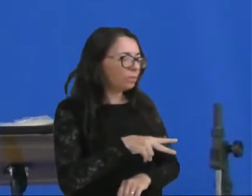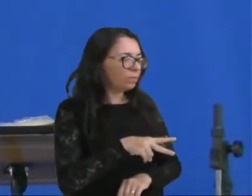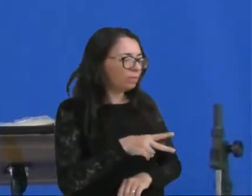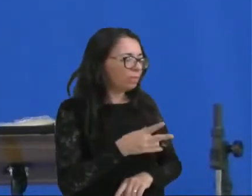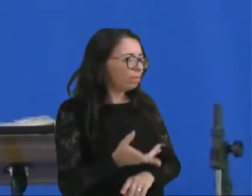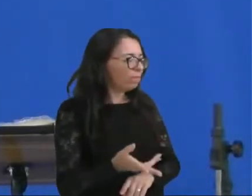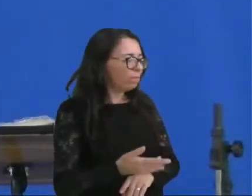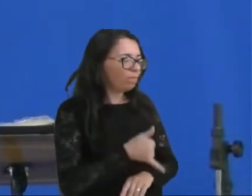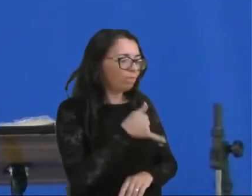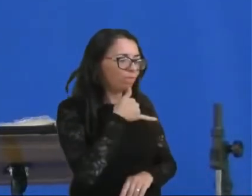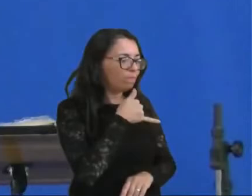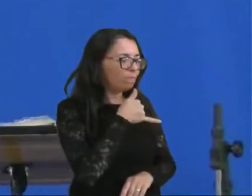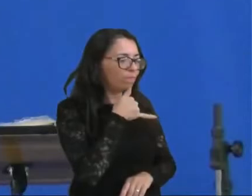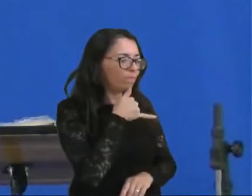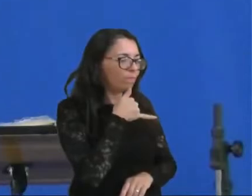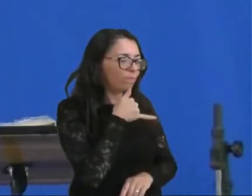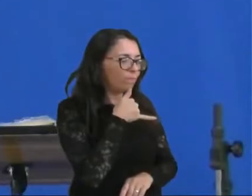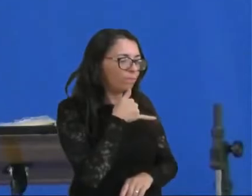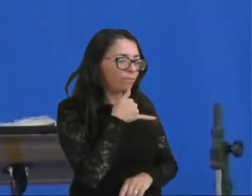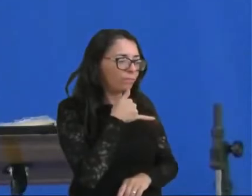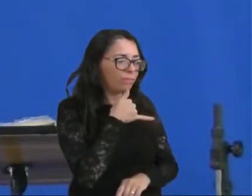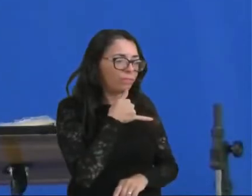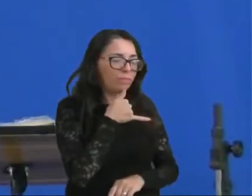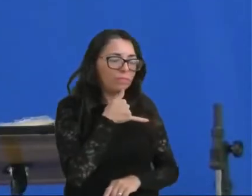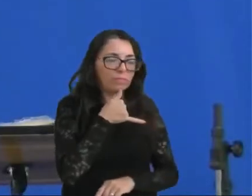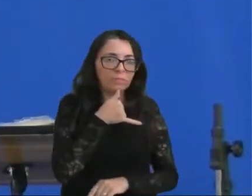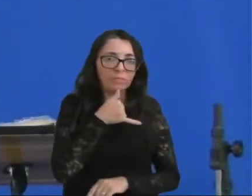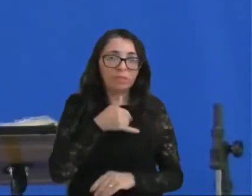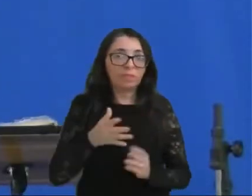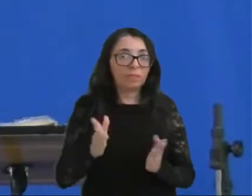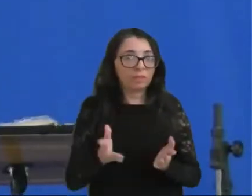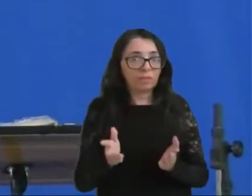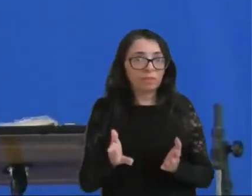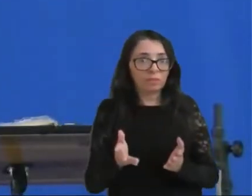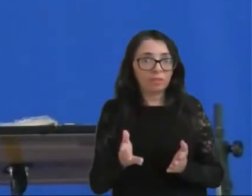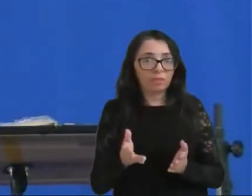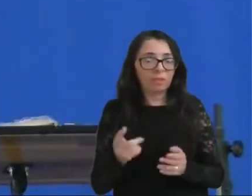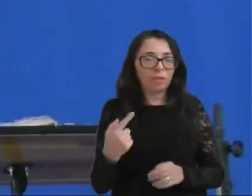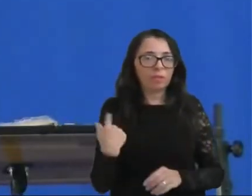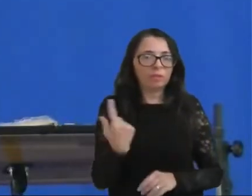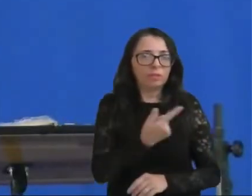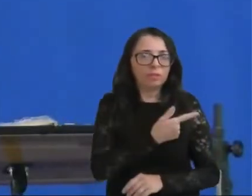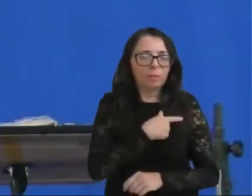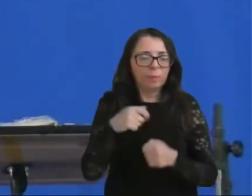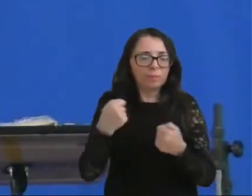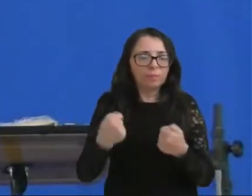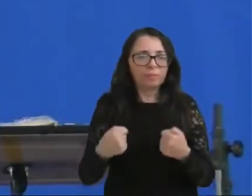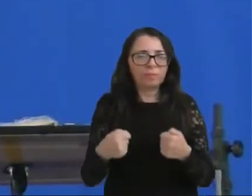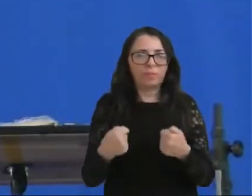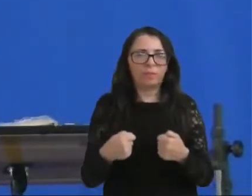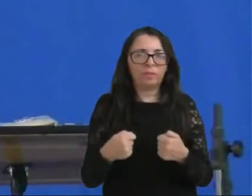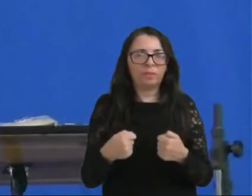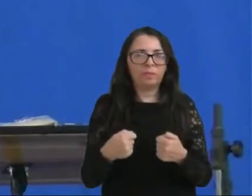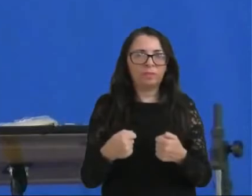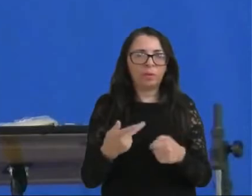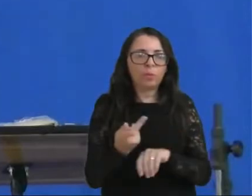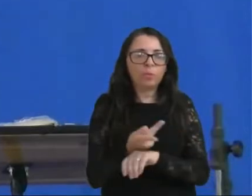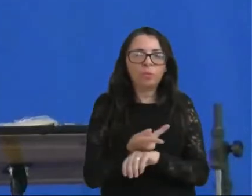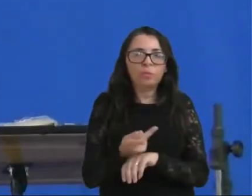Porque experiência mexe com o teu ego. Verdade pode deixar você